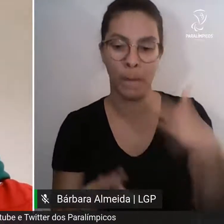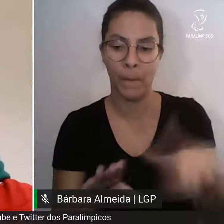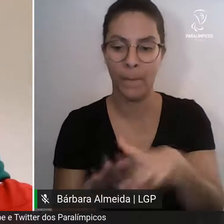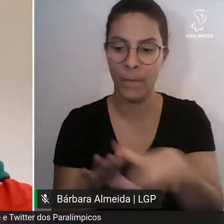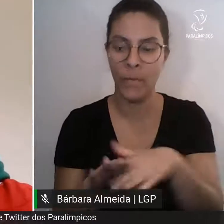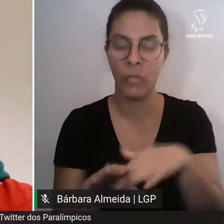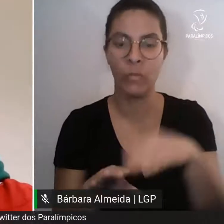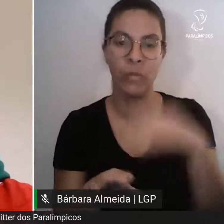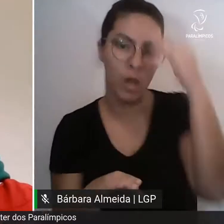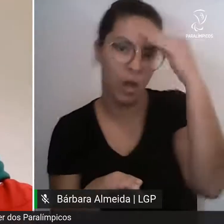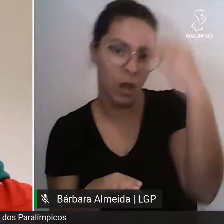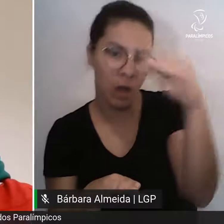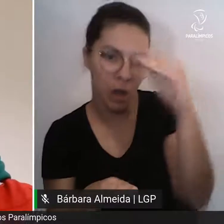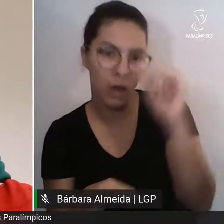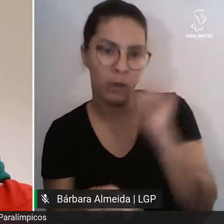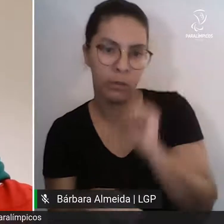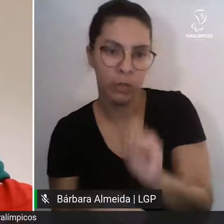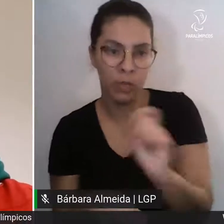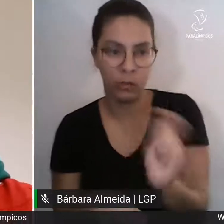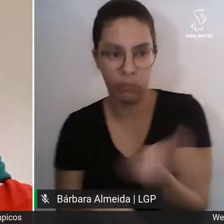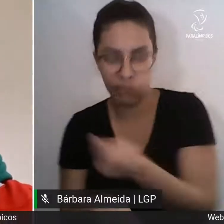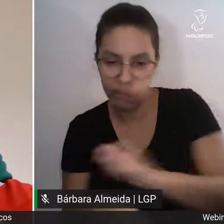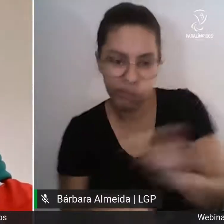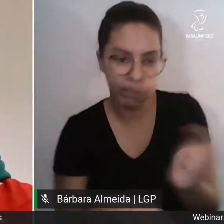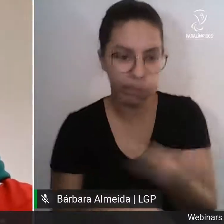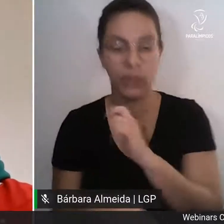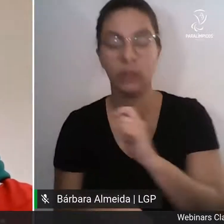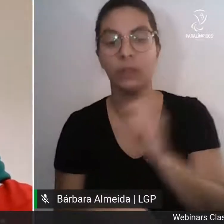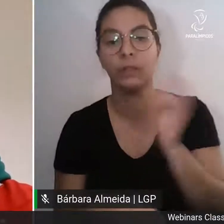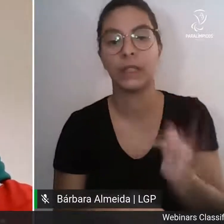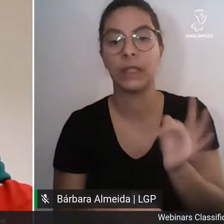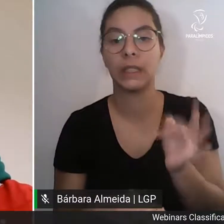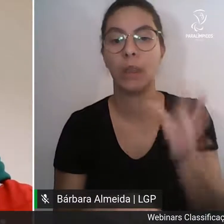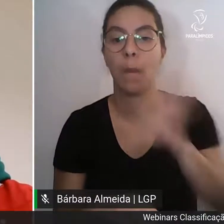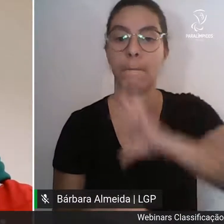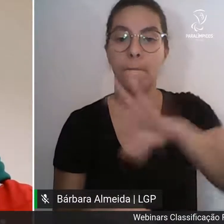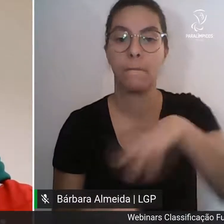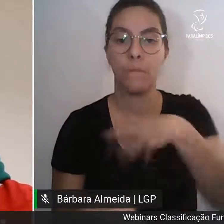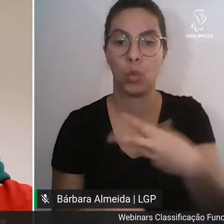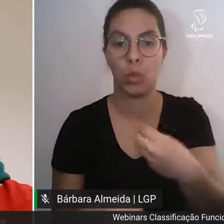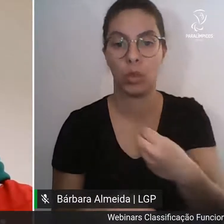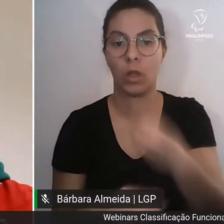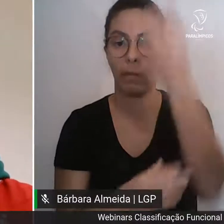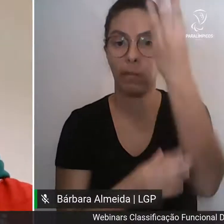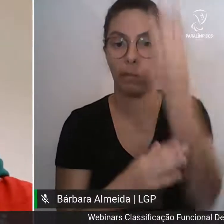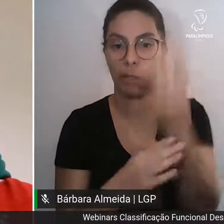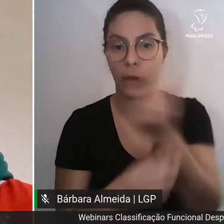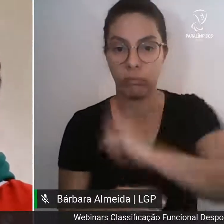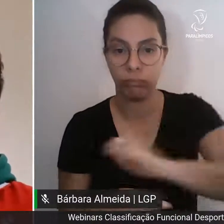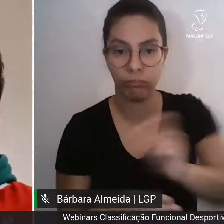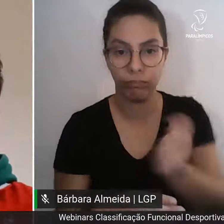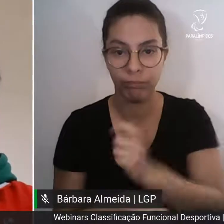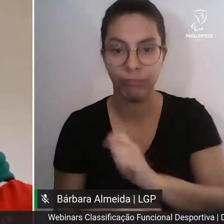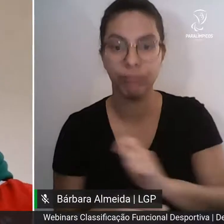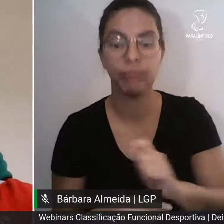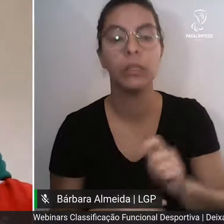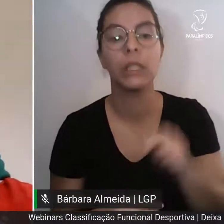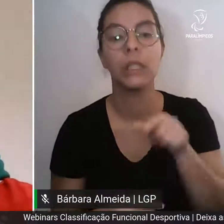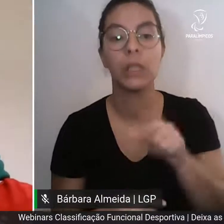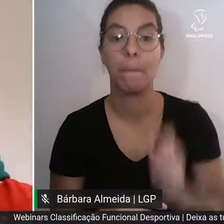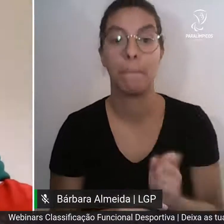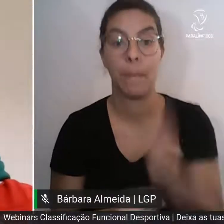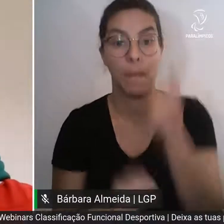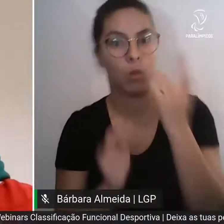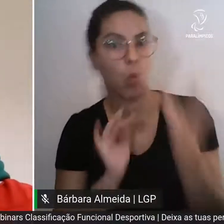para badminton organizado pela Federação Mundial de Badminton em conjunto com a Federação Europeia de Badminton. Esse foi o meu primeiro